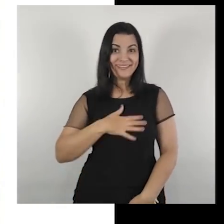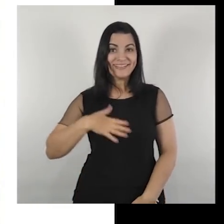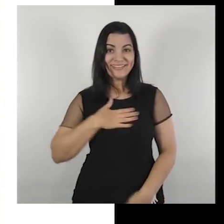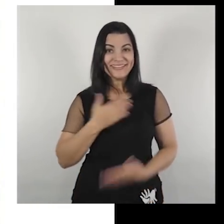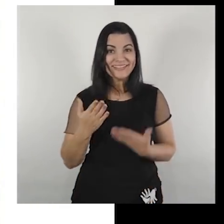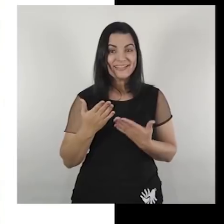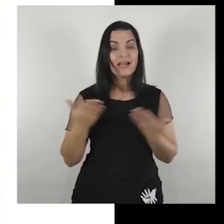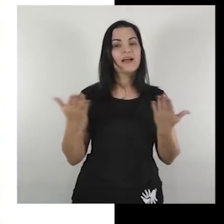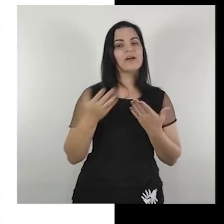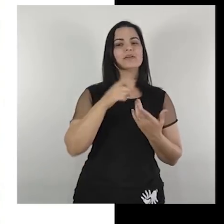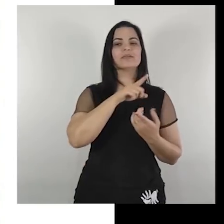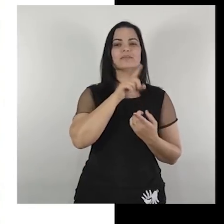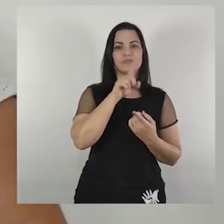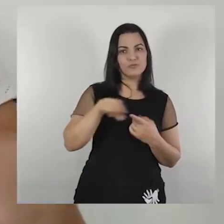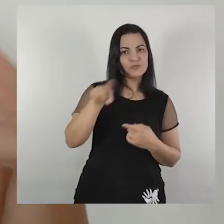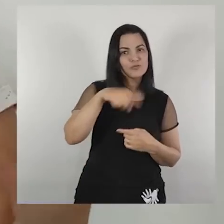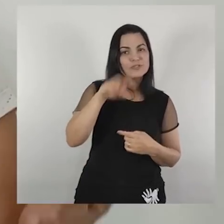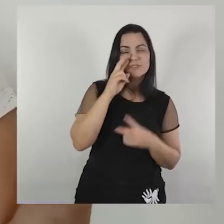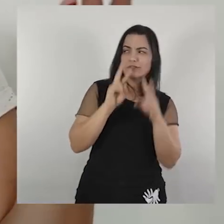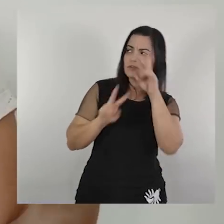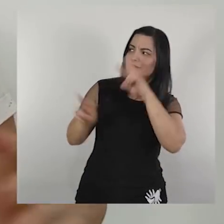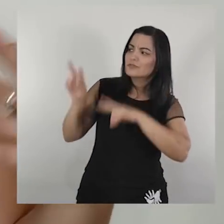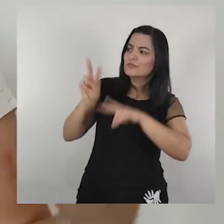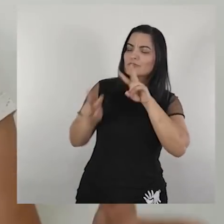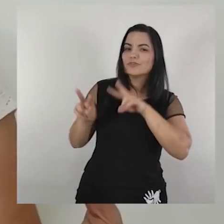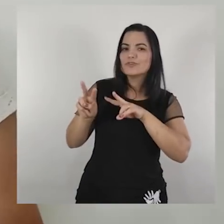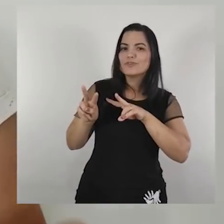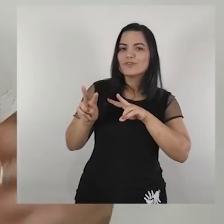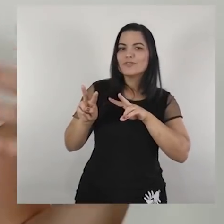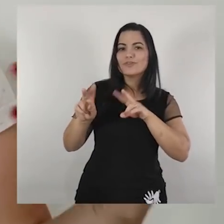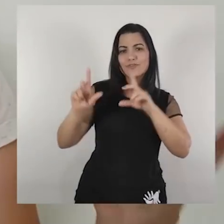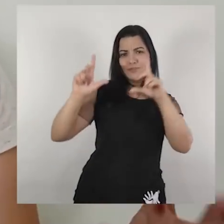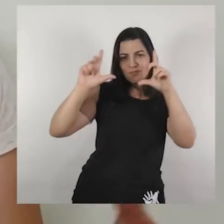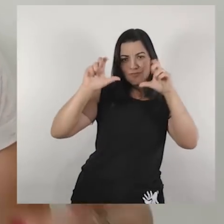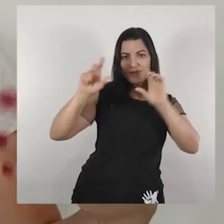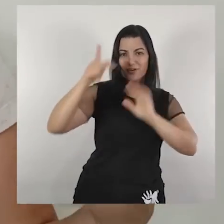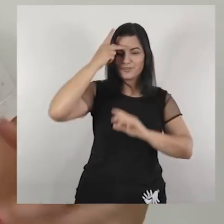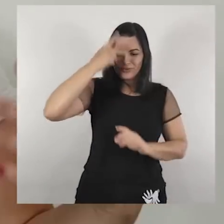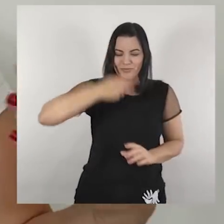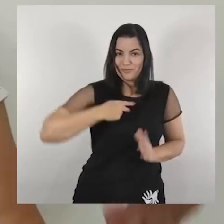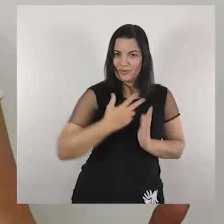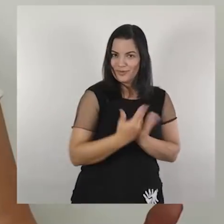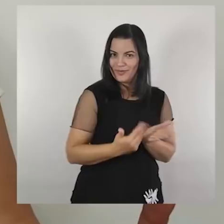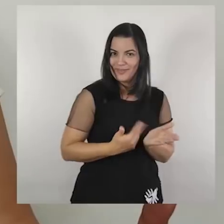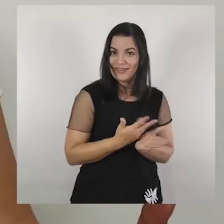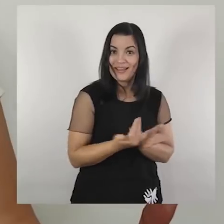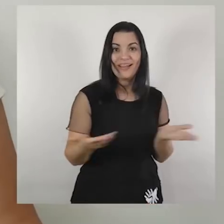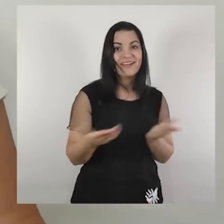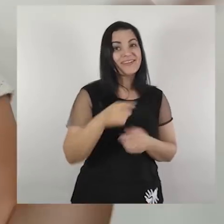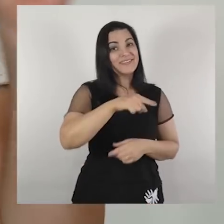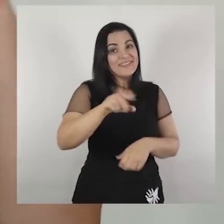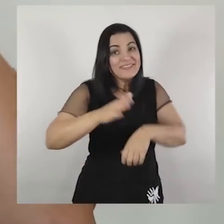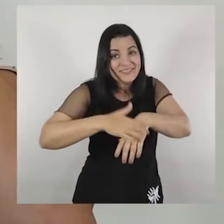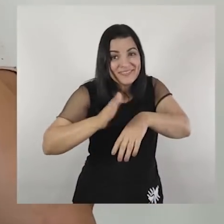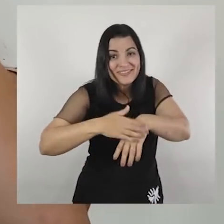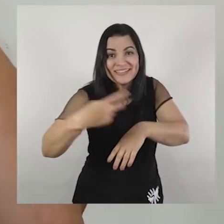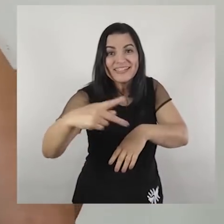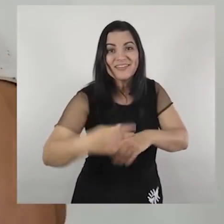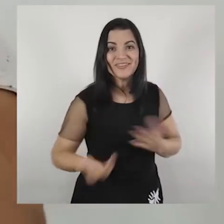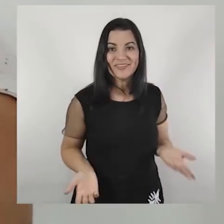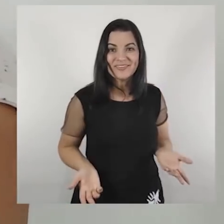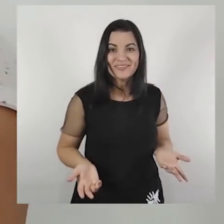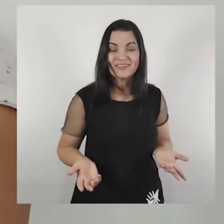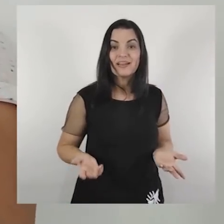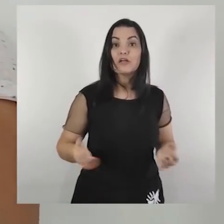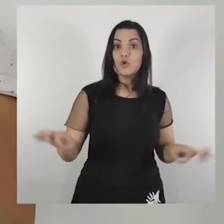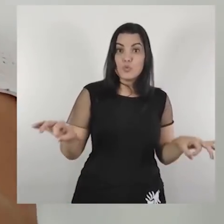ficou. Vocês gostaram? Agora que vocês olharam alguns autorretratos, tá na hora de vocês fazerem